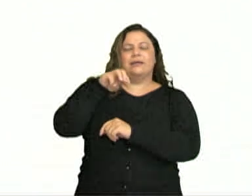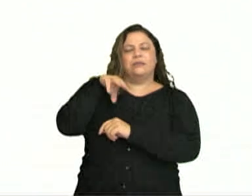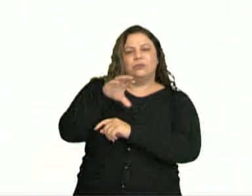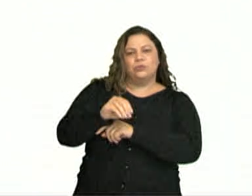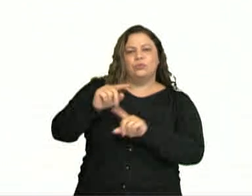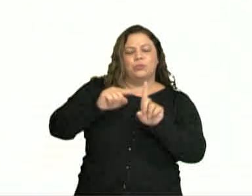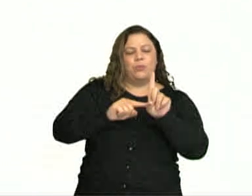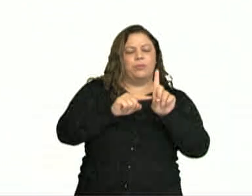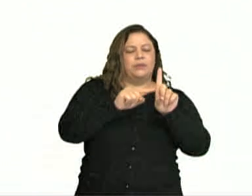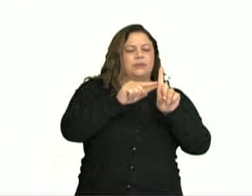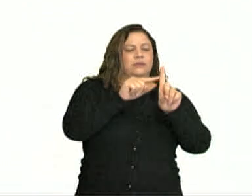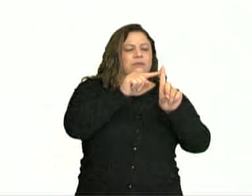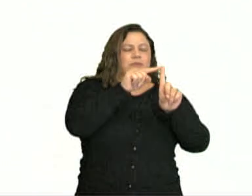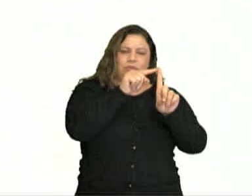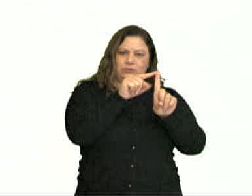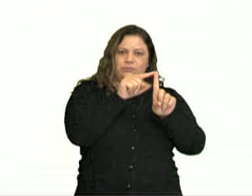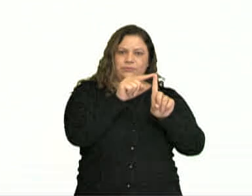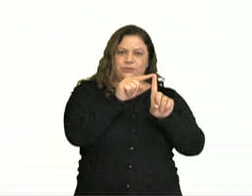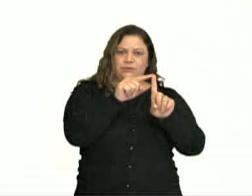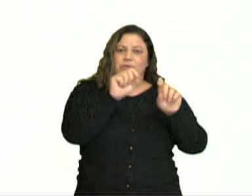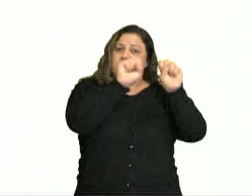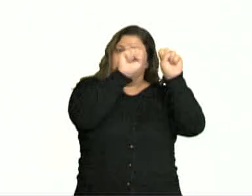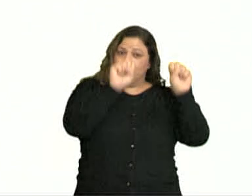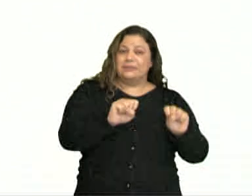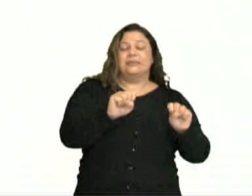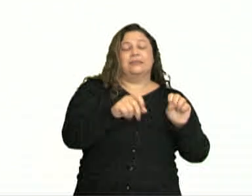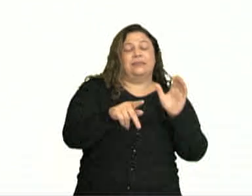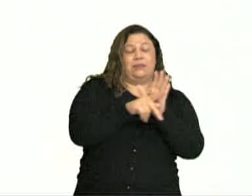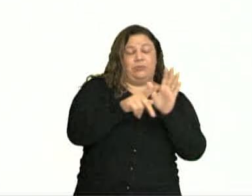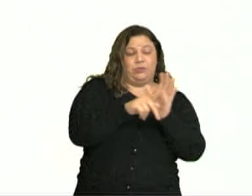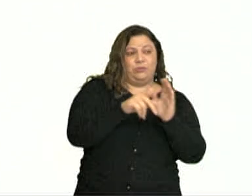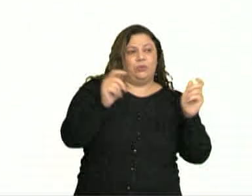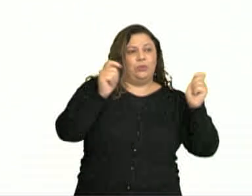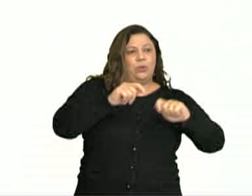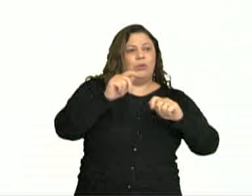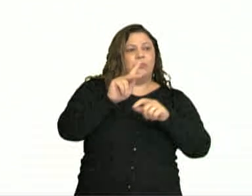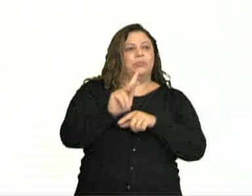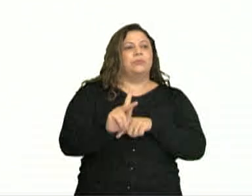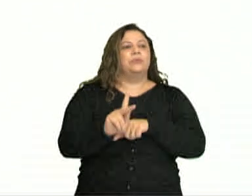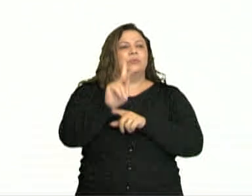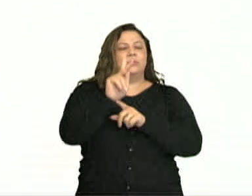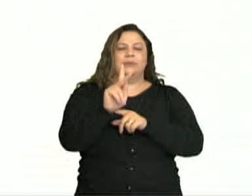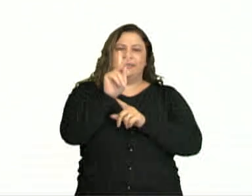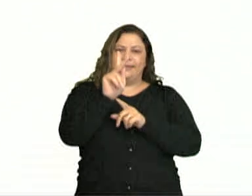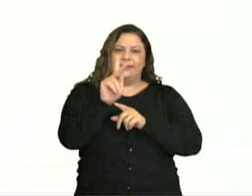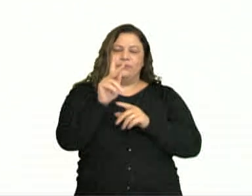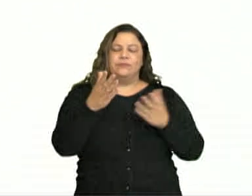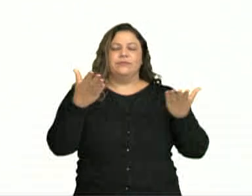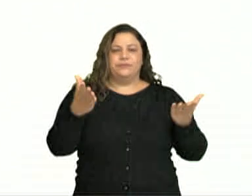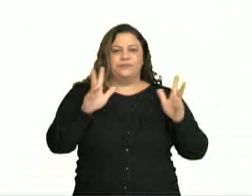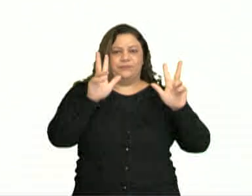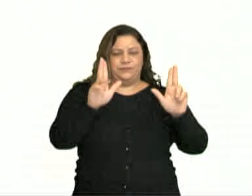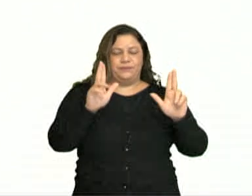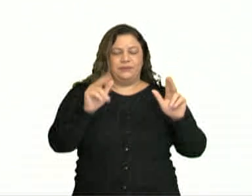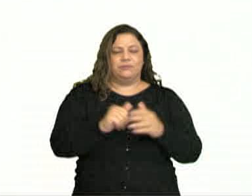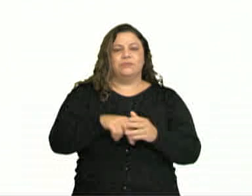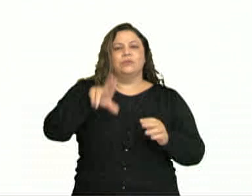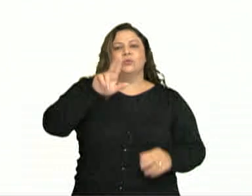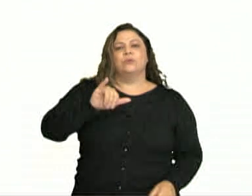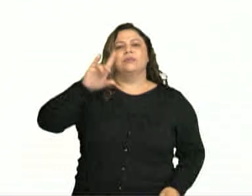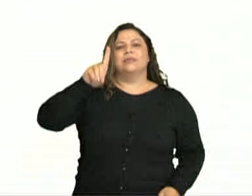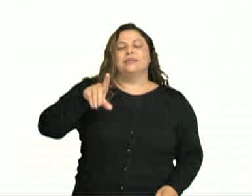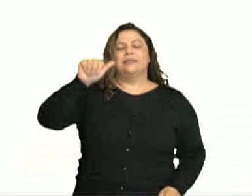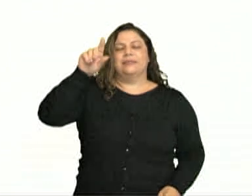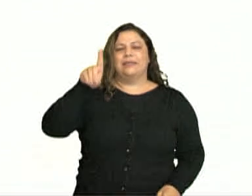temperatura. No Sistema Internacional de Medidas, a gente tem o Kelvin, né, de símbolo K maiúsculo, como unidade aí oficial